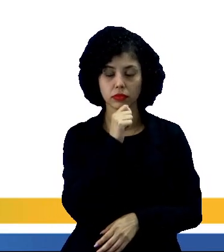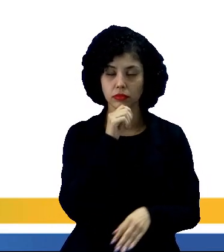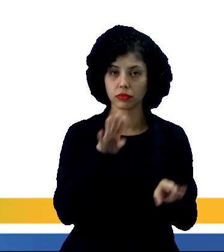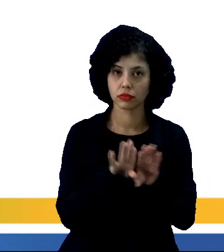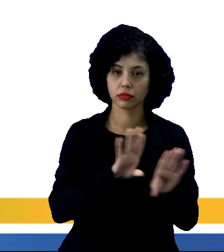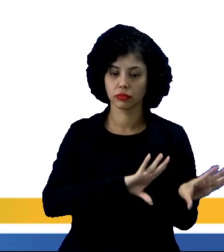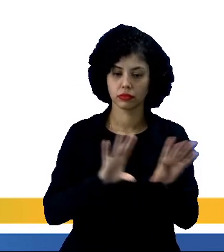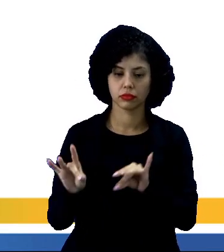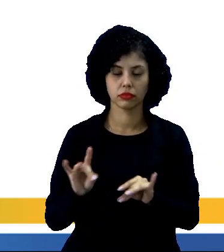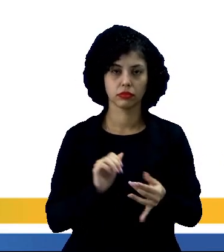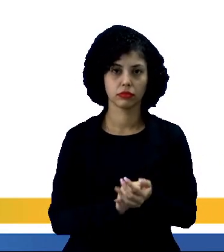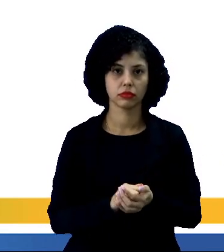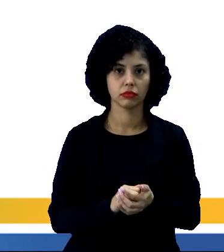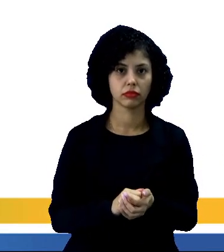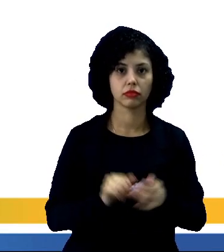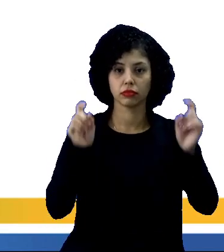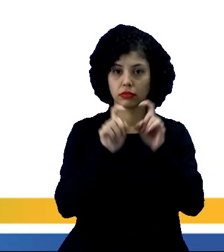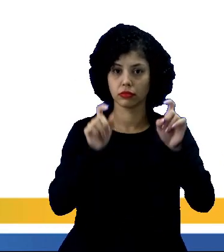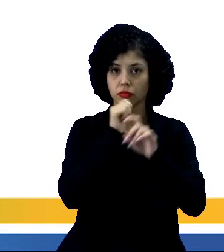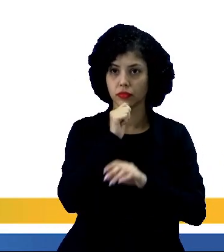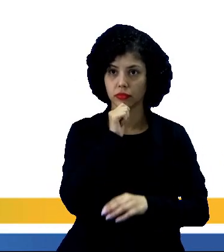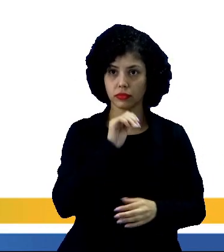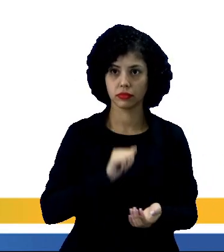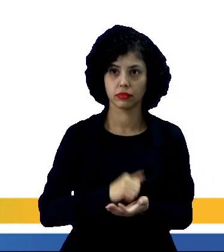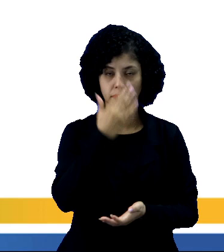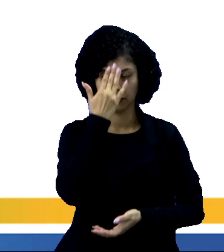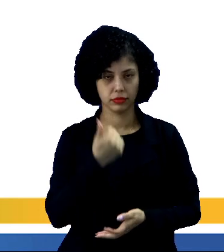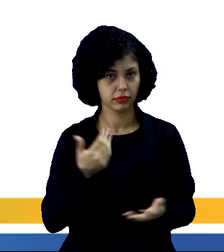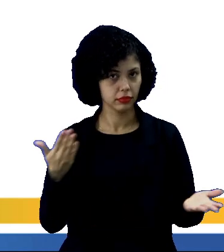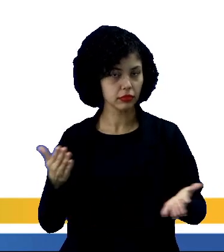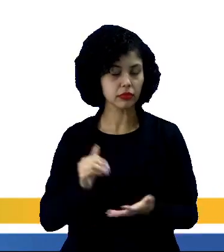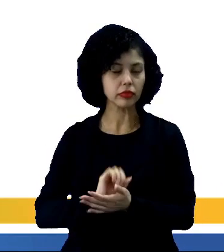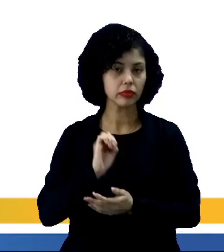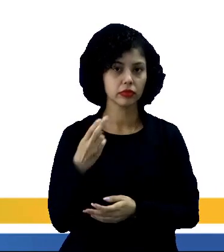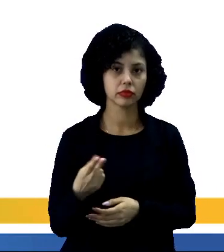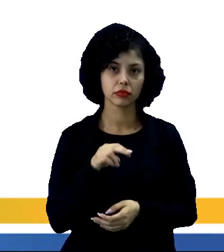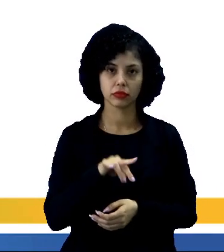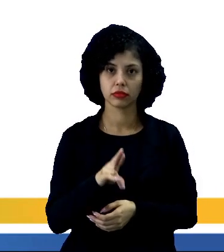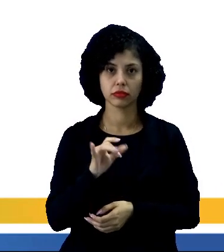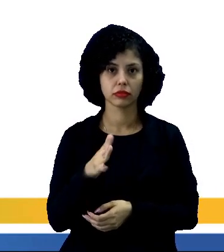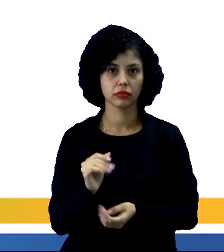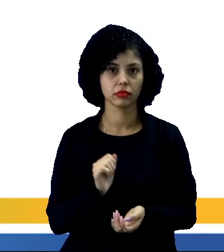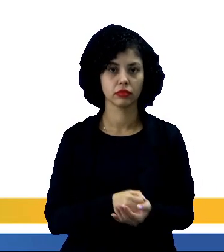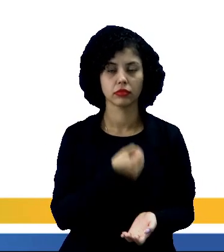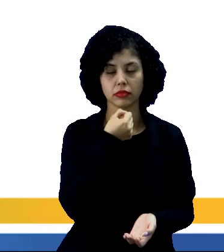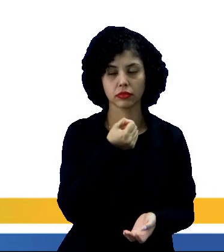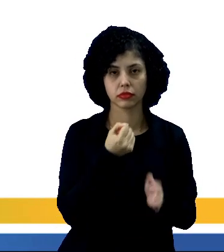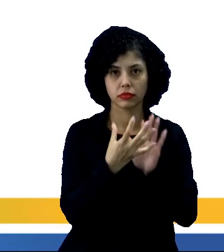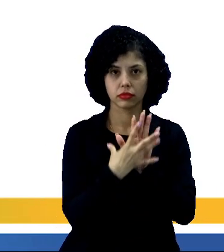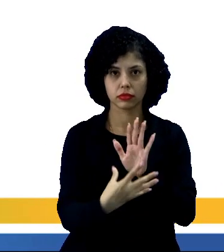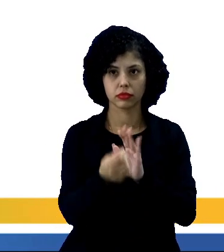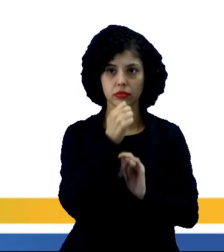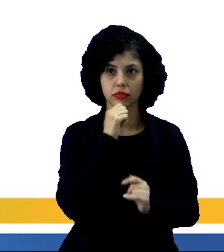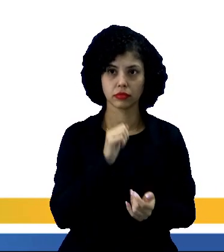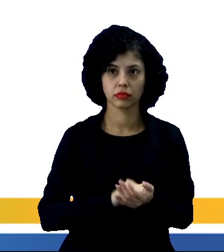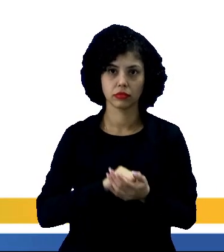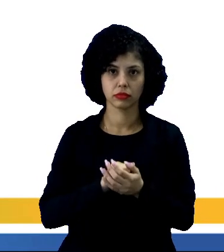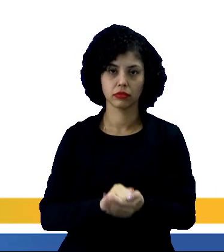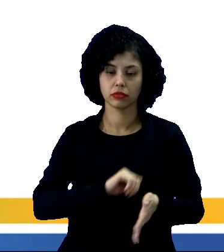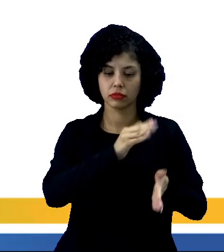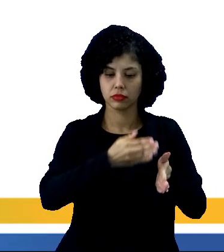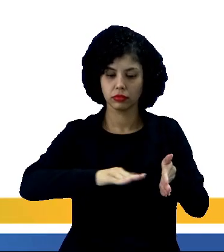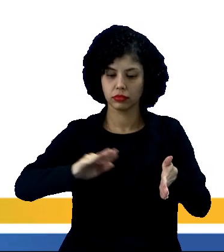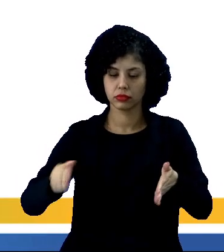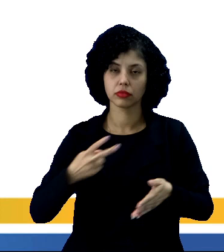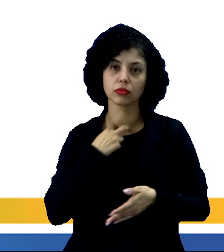obtida através de um equipamento elétrico, né? A gente já sabe. Ou mecânico de gravação e reprodução de ondas